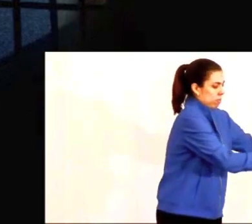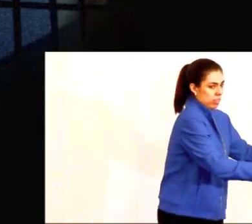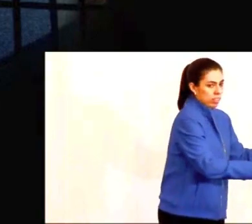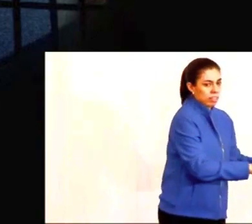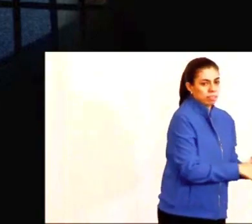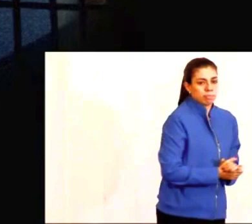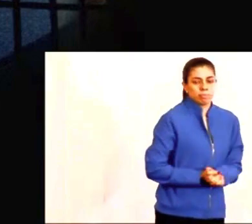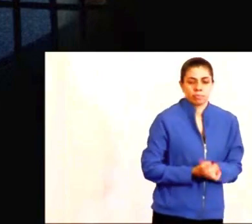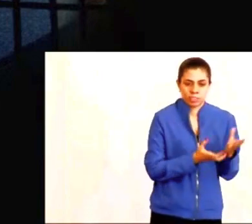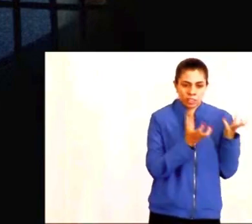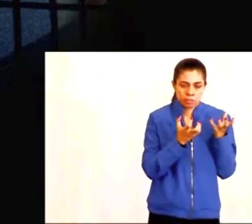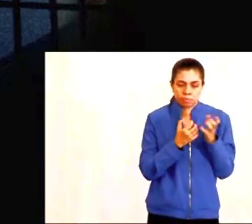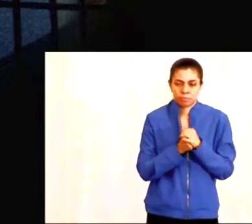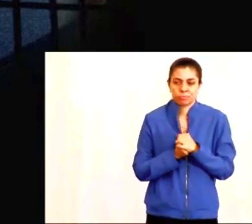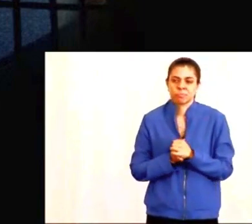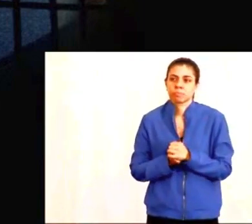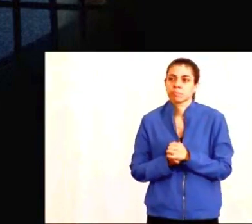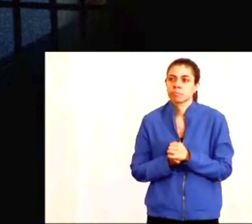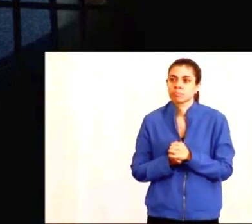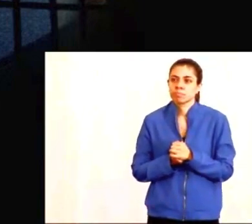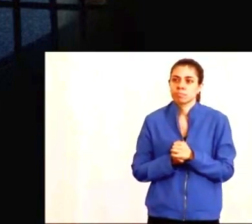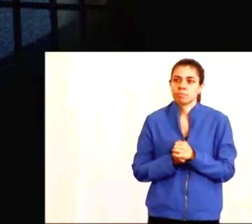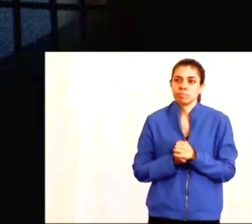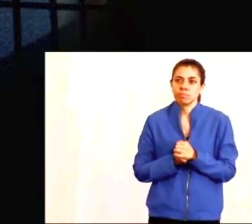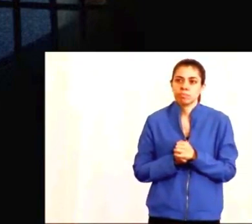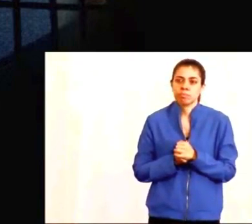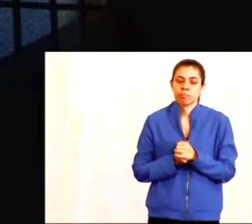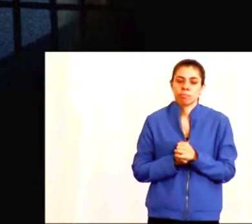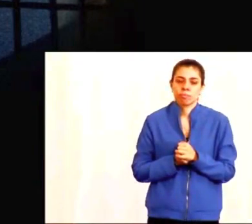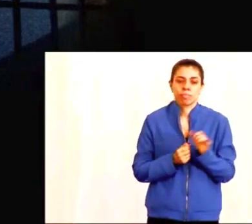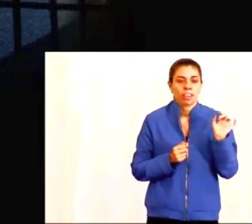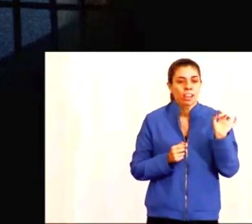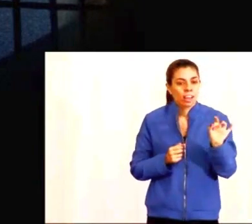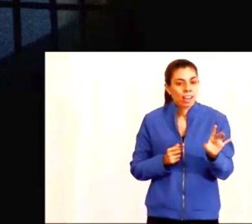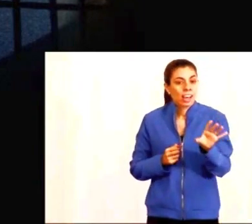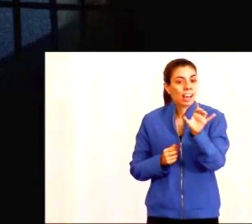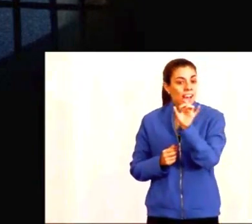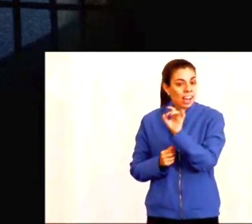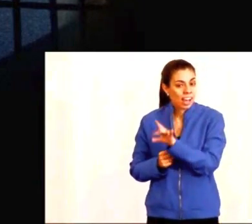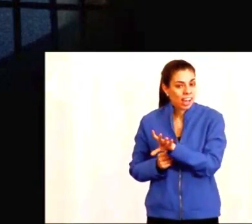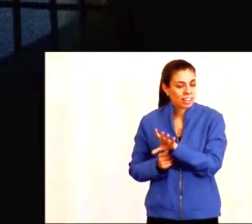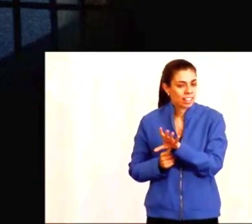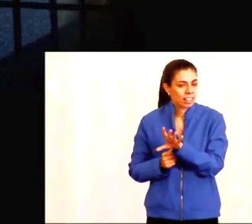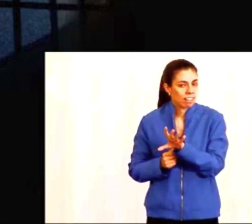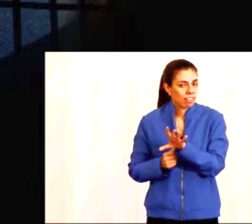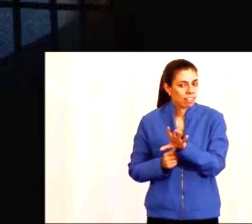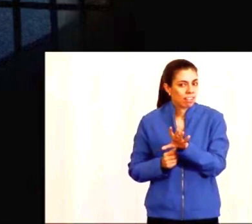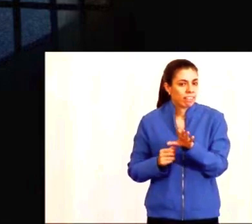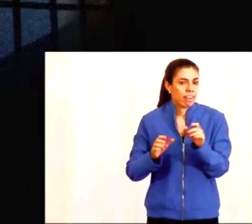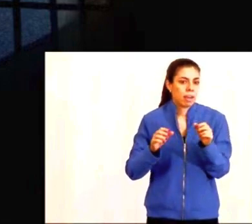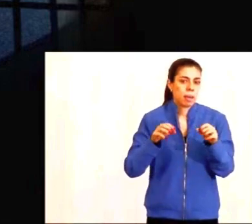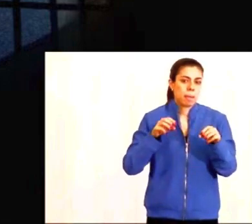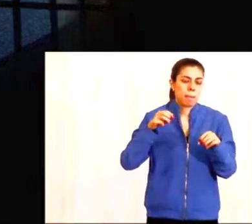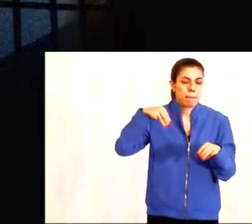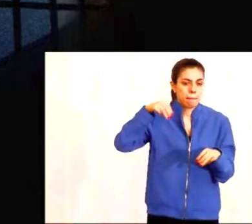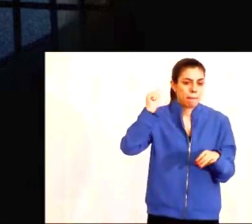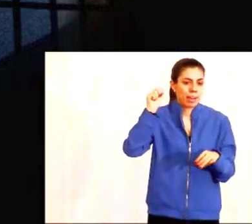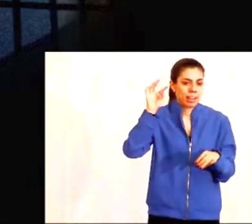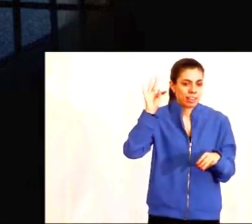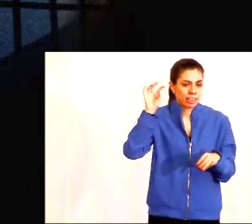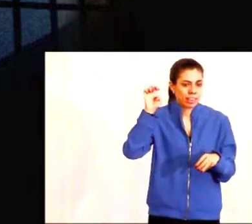Então, os evangelhos vão se somando com a ideia da importância para estas mulheres da pessoa de